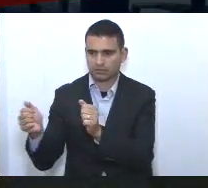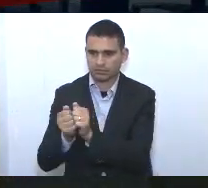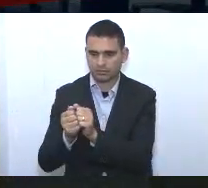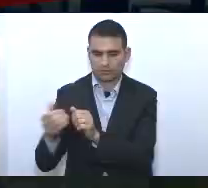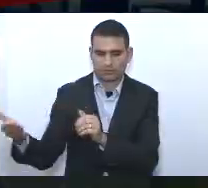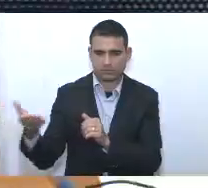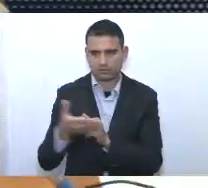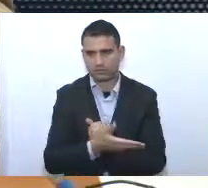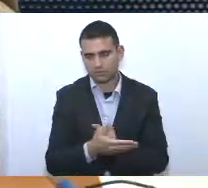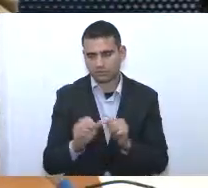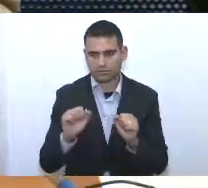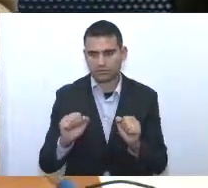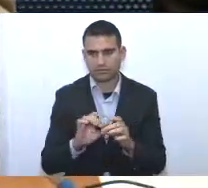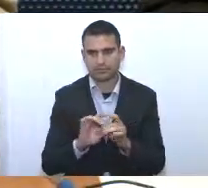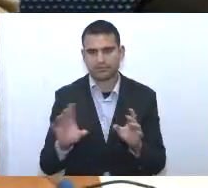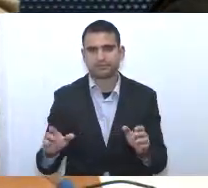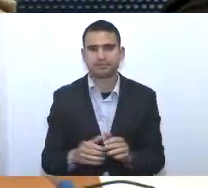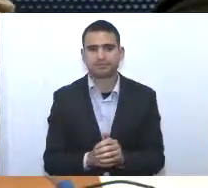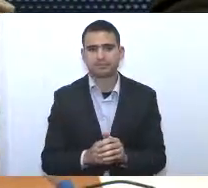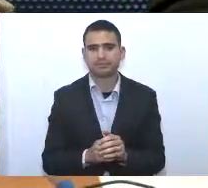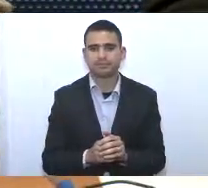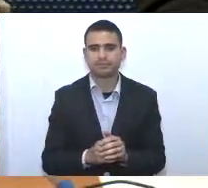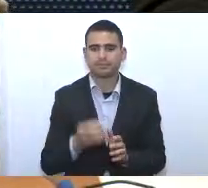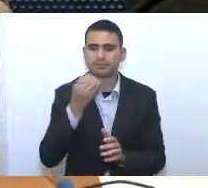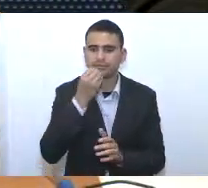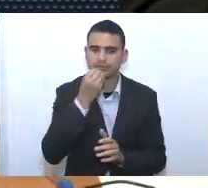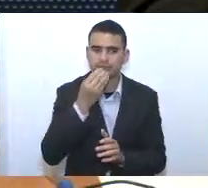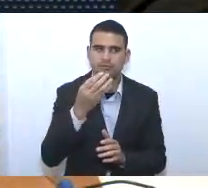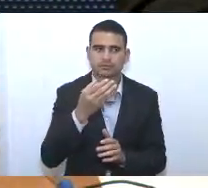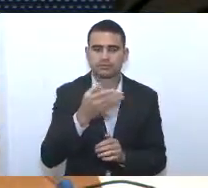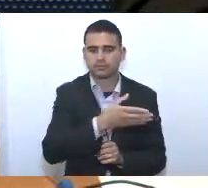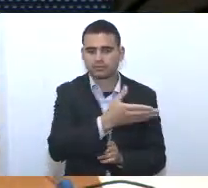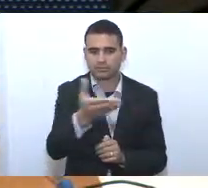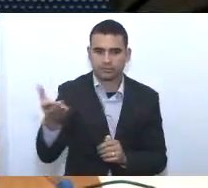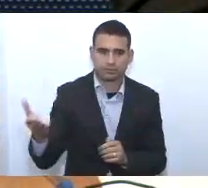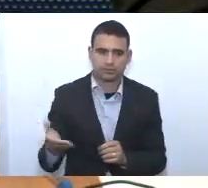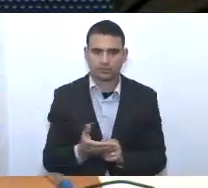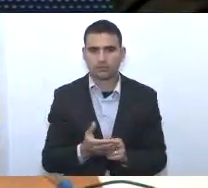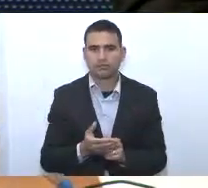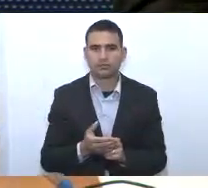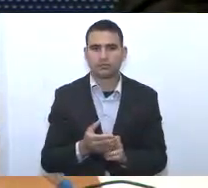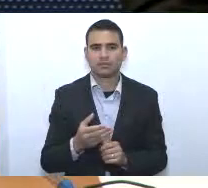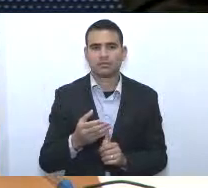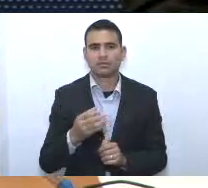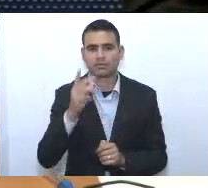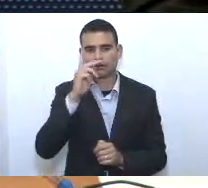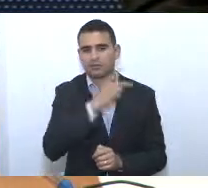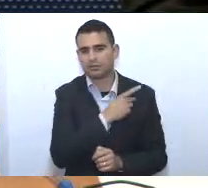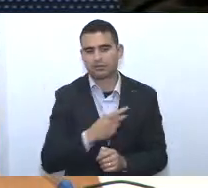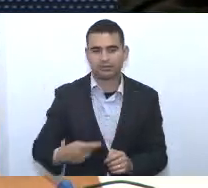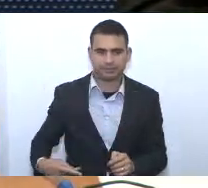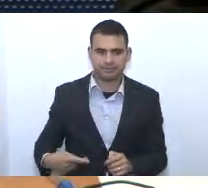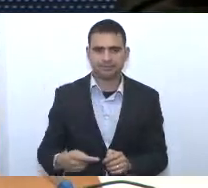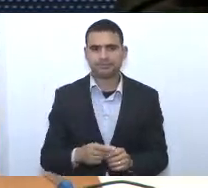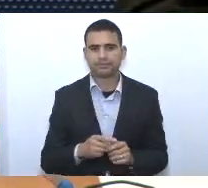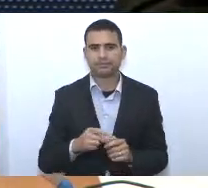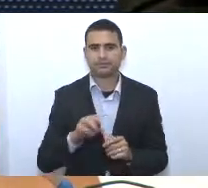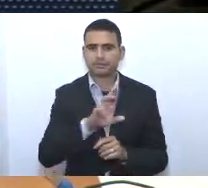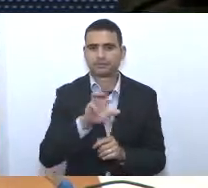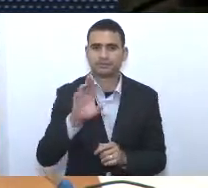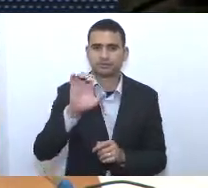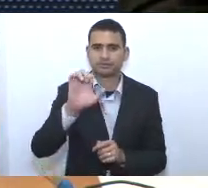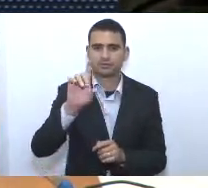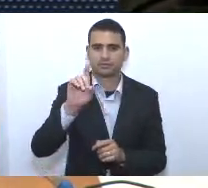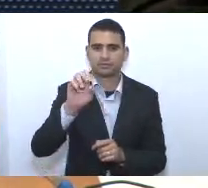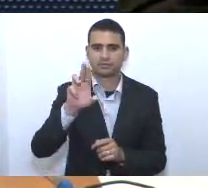recebida. Em primeiro lugar, eu gostaria de cumprimentar o senhor presidente Eduardo Barreto. Prazer